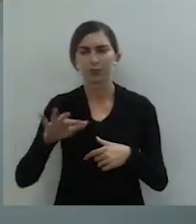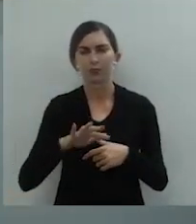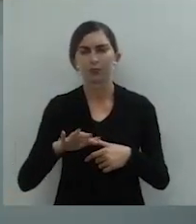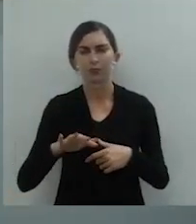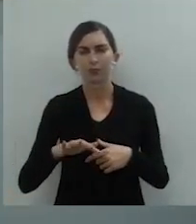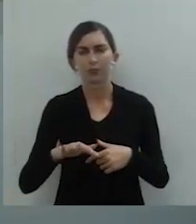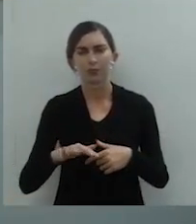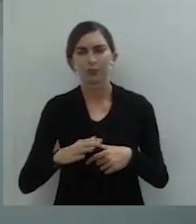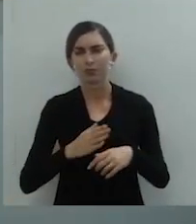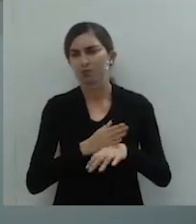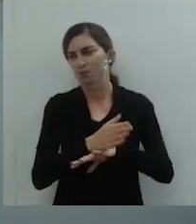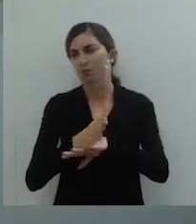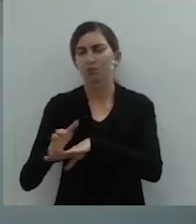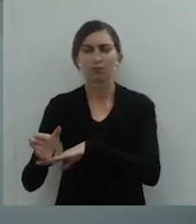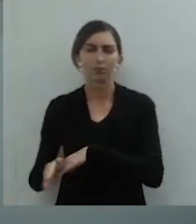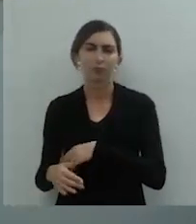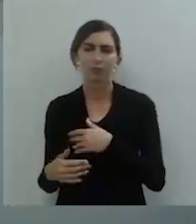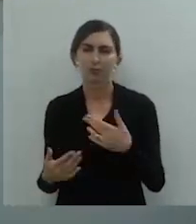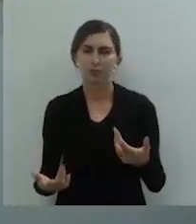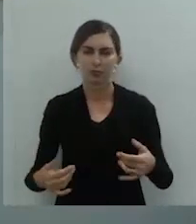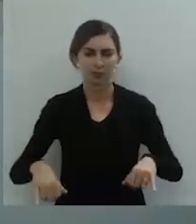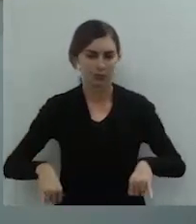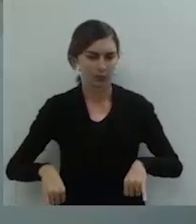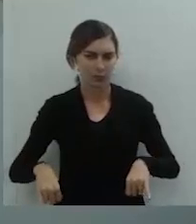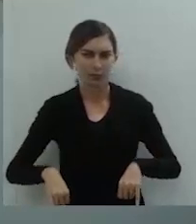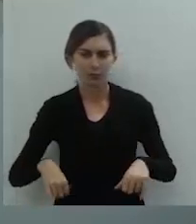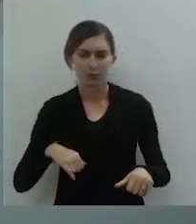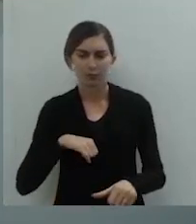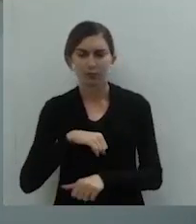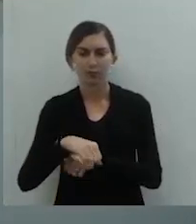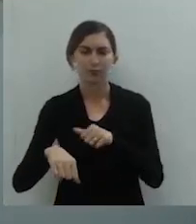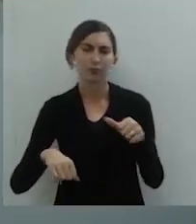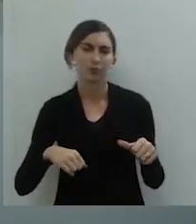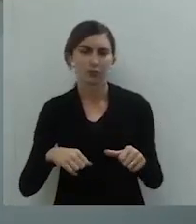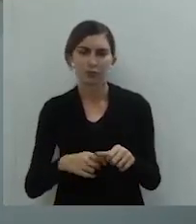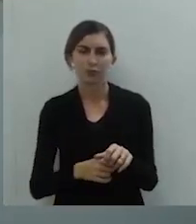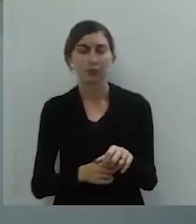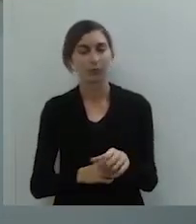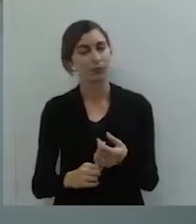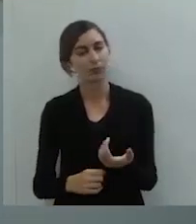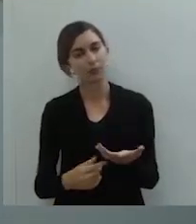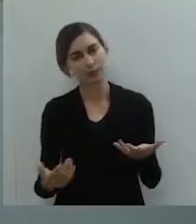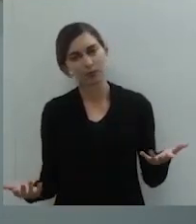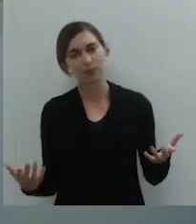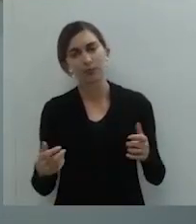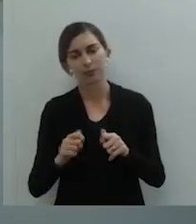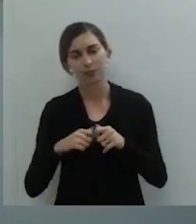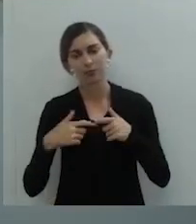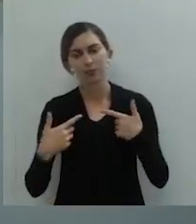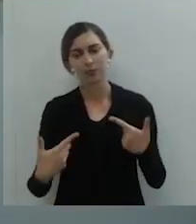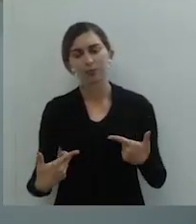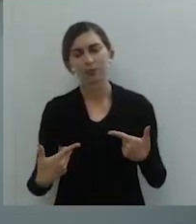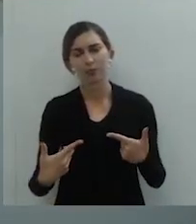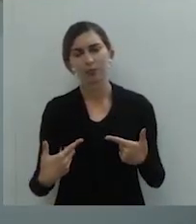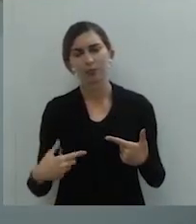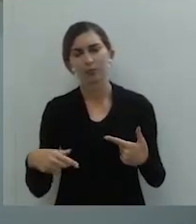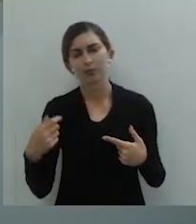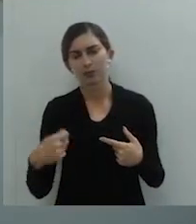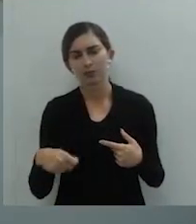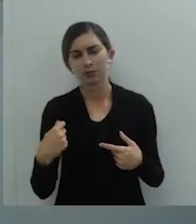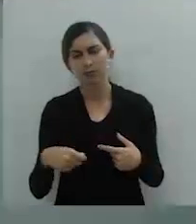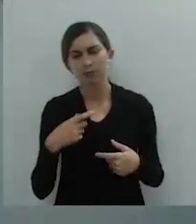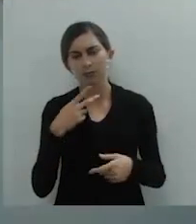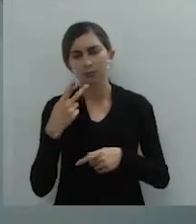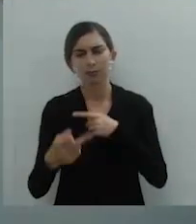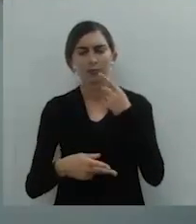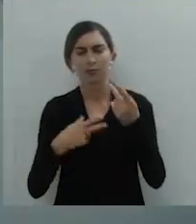sendo invadido e sofrendo modificações e alterações. E é claro que precisamos